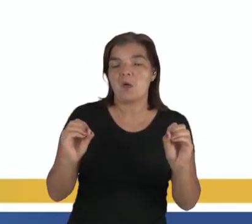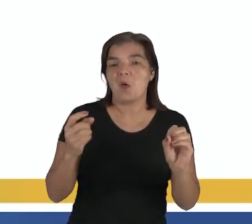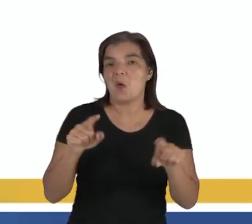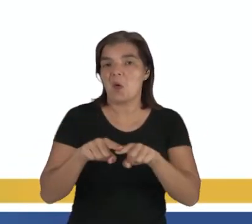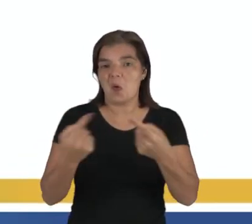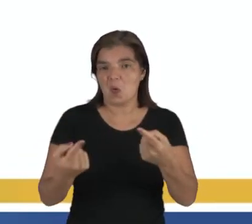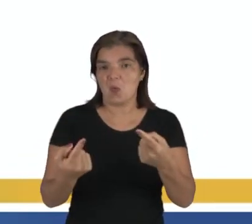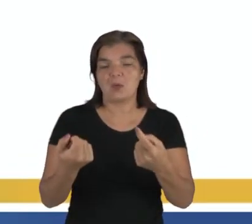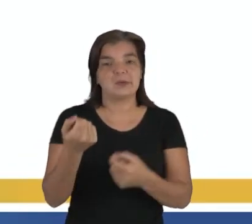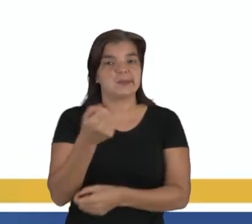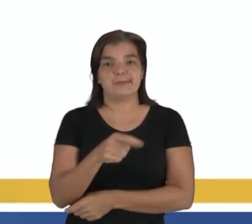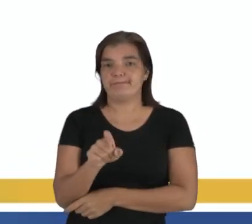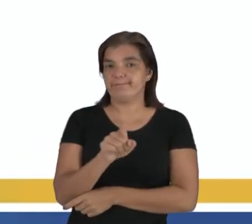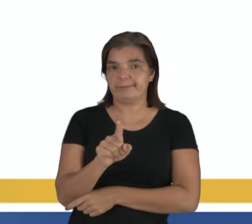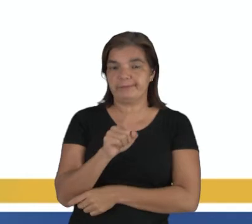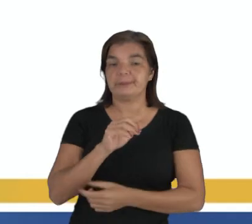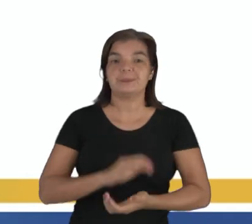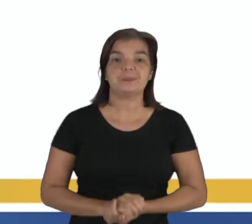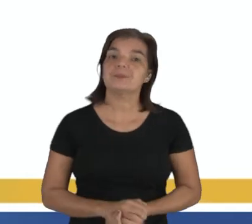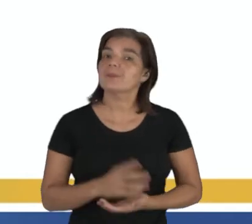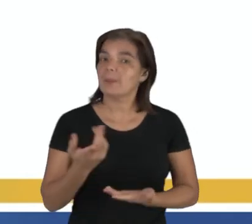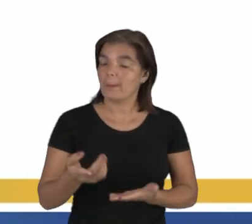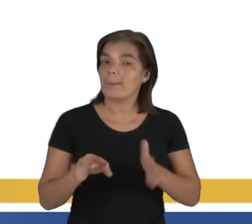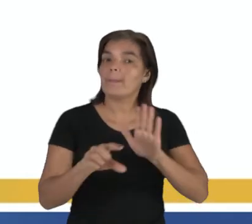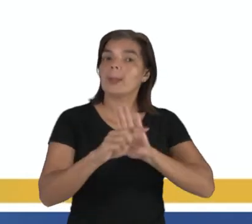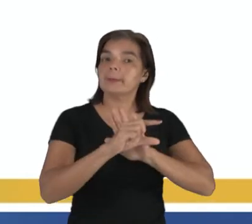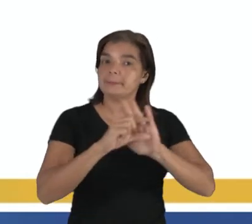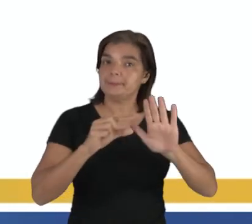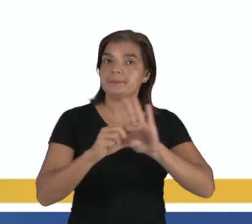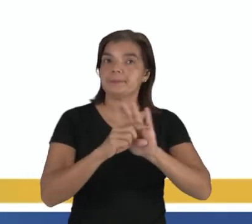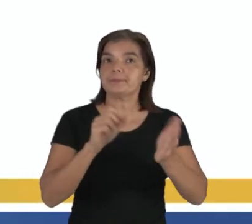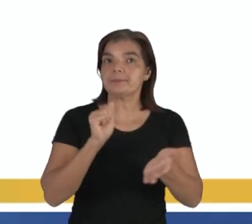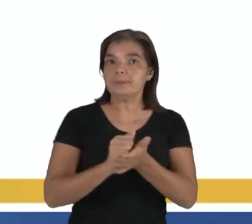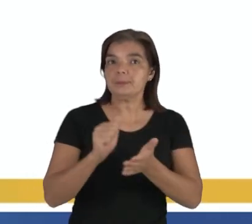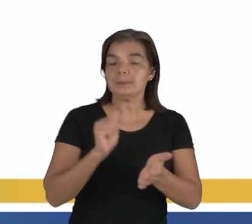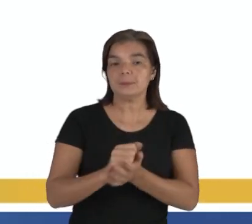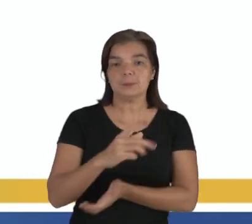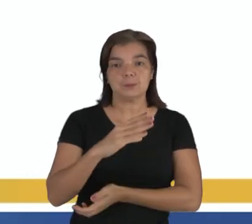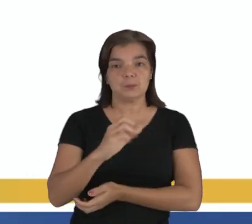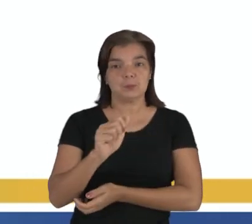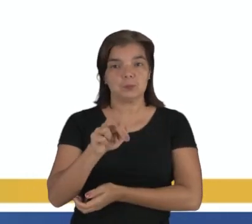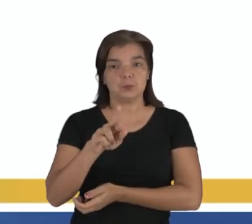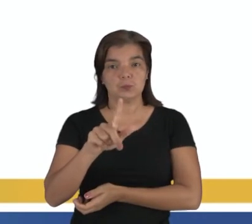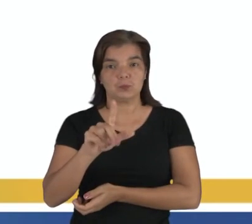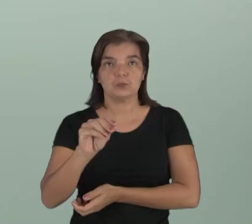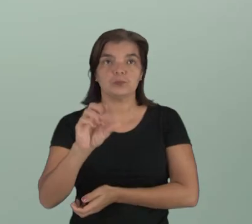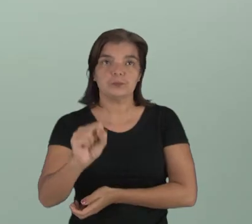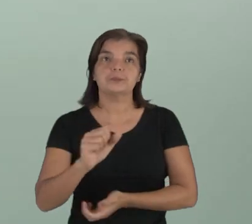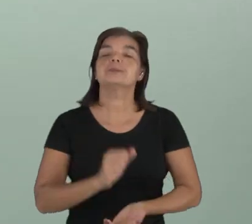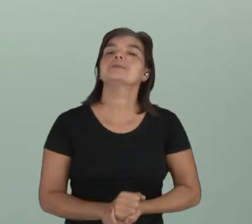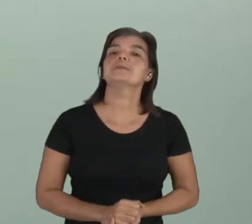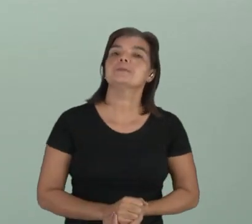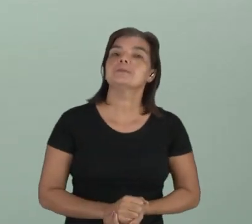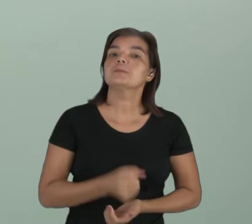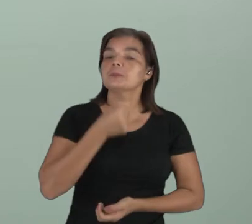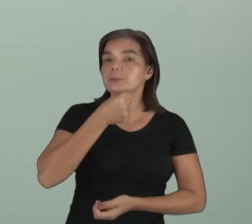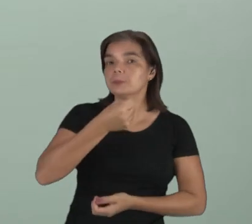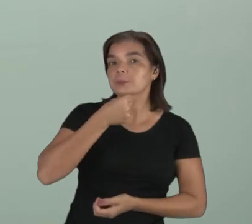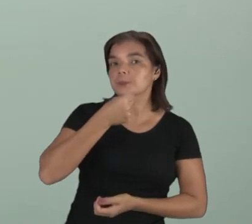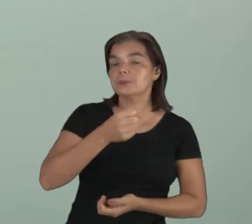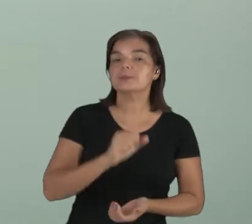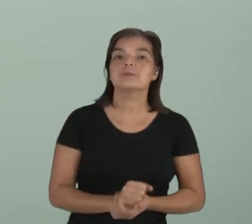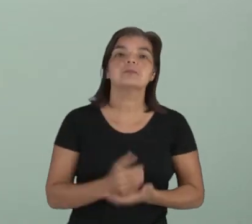ou incômodos desnecessários. É um trecho do artigo de opinião de Carlos Orsi. Ele é